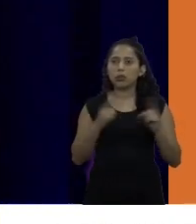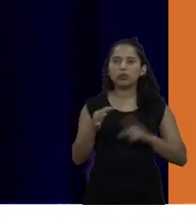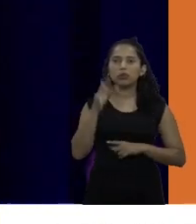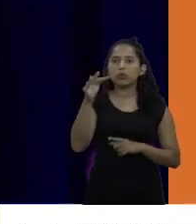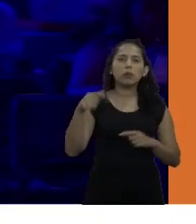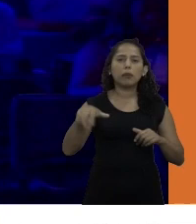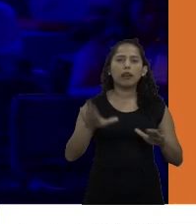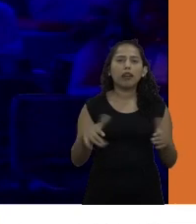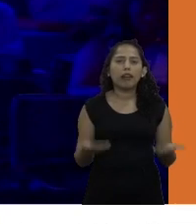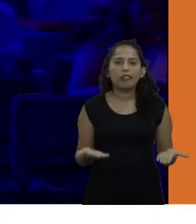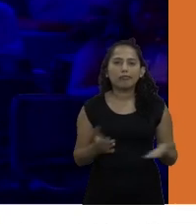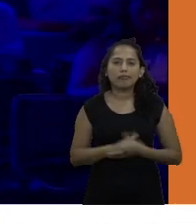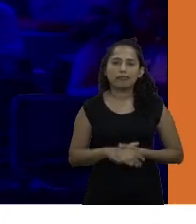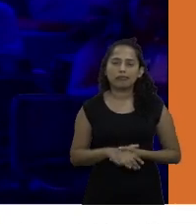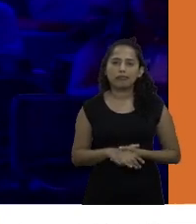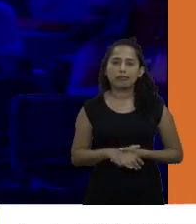quem?